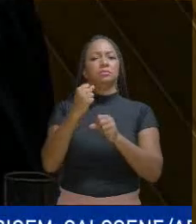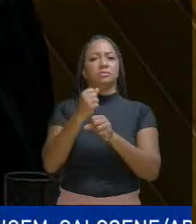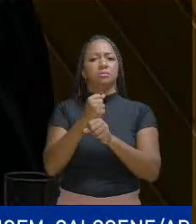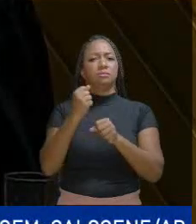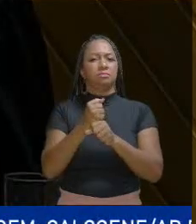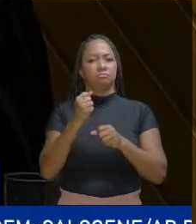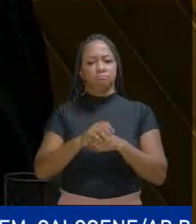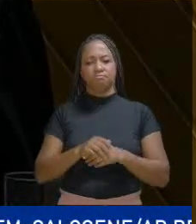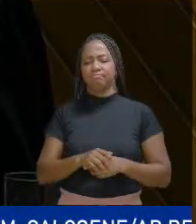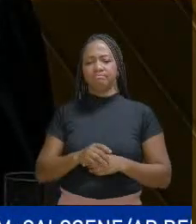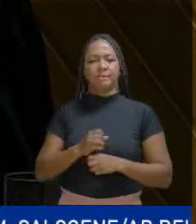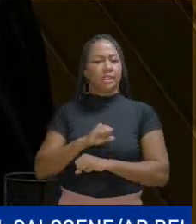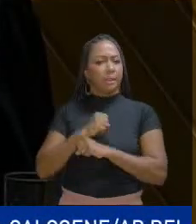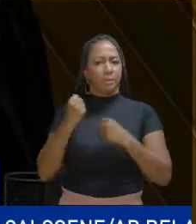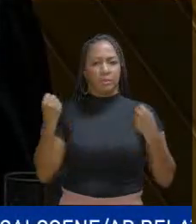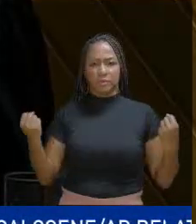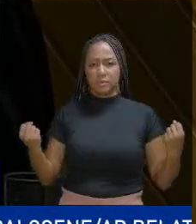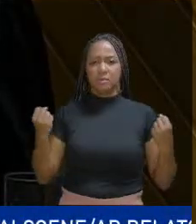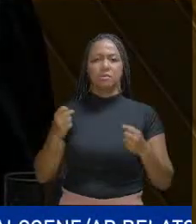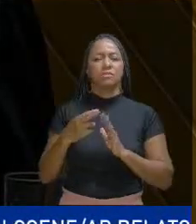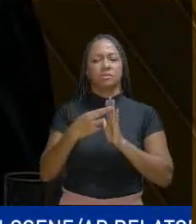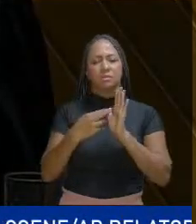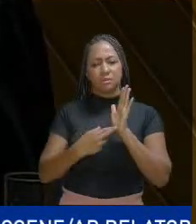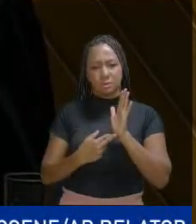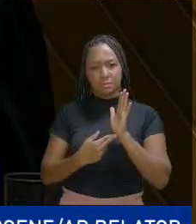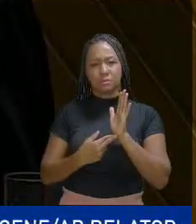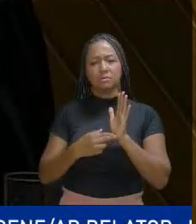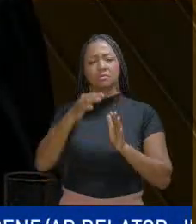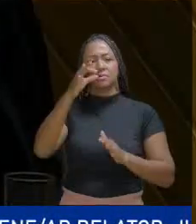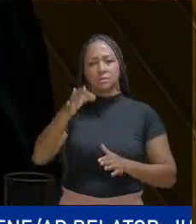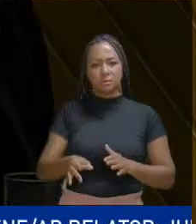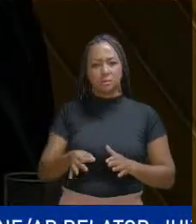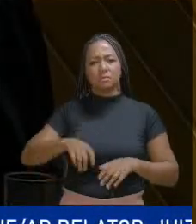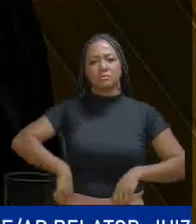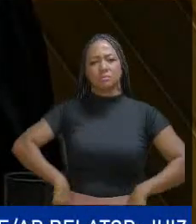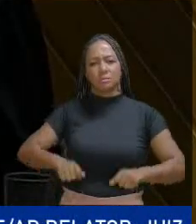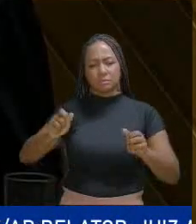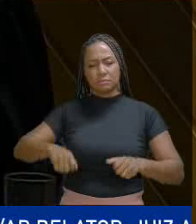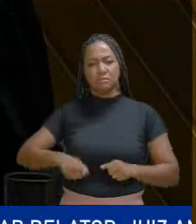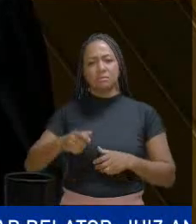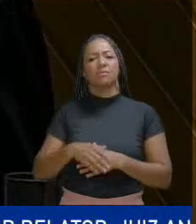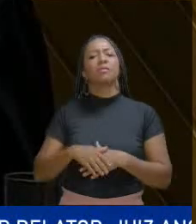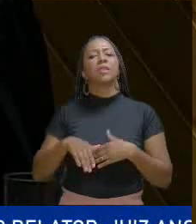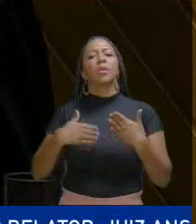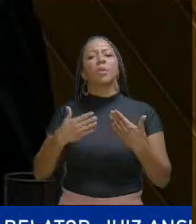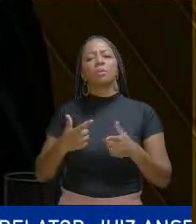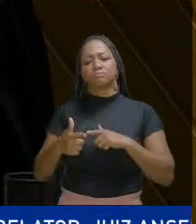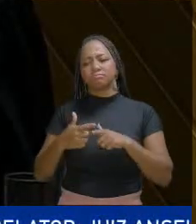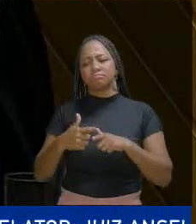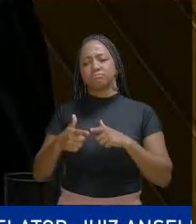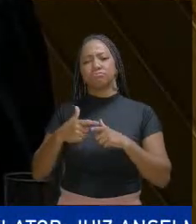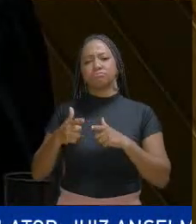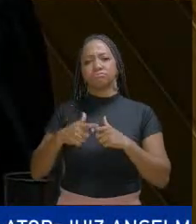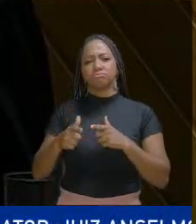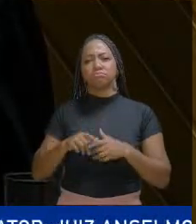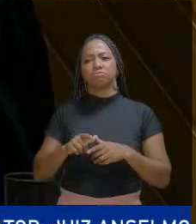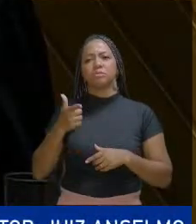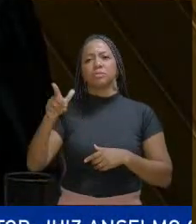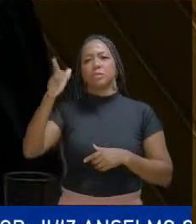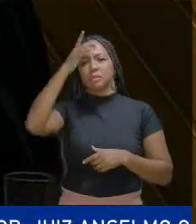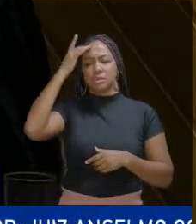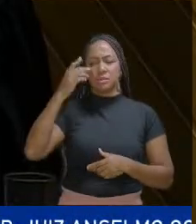e inviabiliza a aferição da regularidade dos gastos, afastando qualquer tentativa de atribuir a terceiros